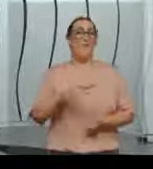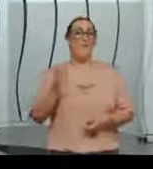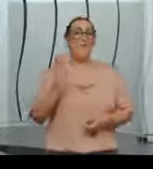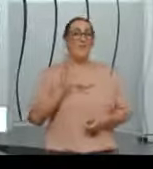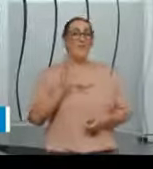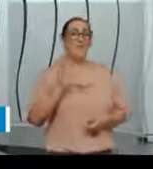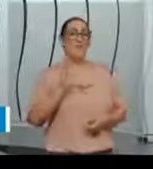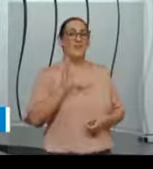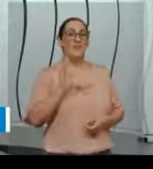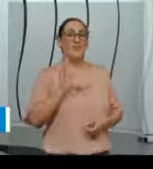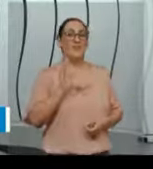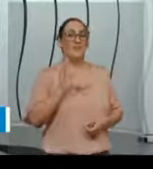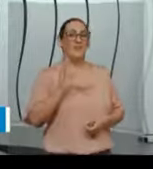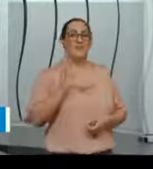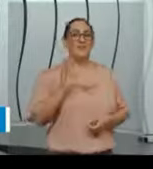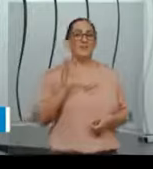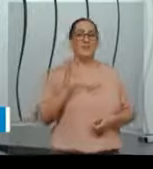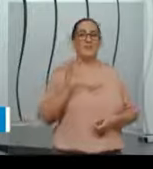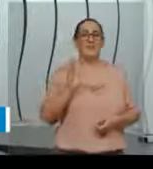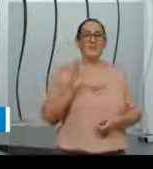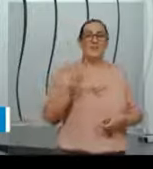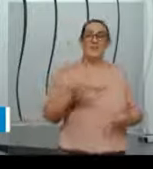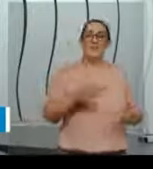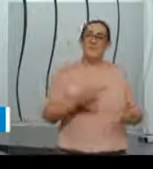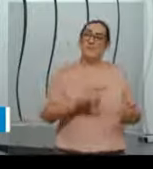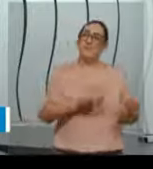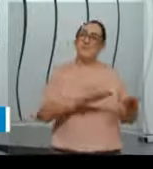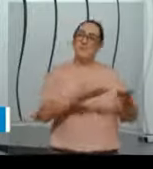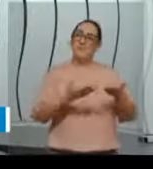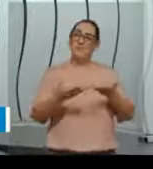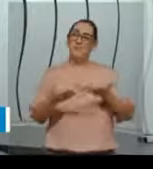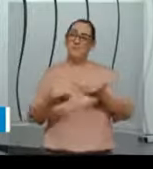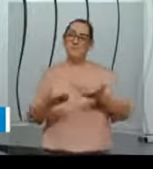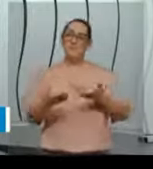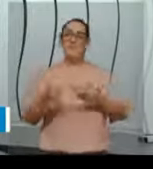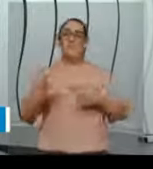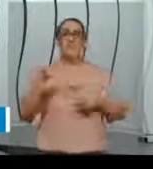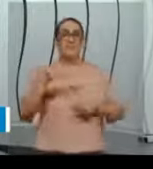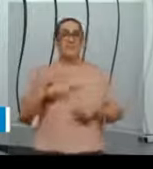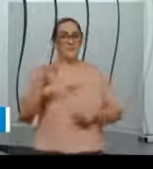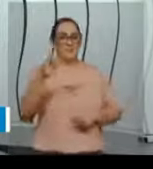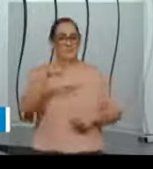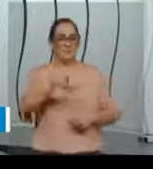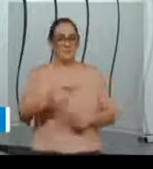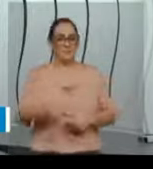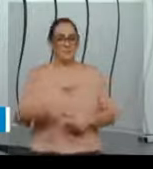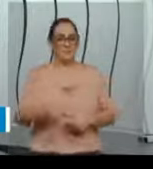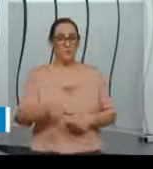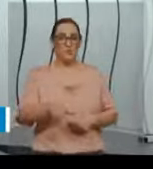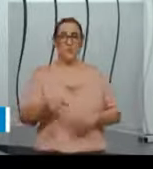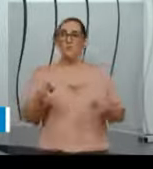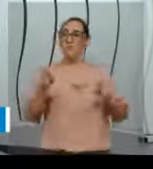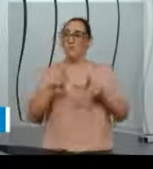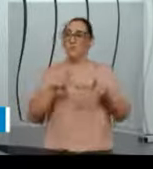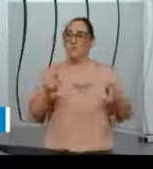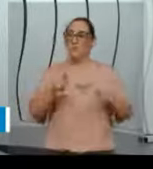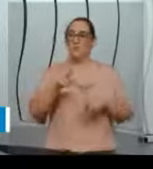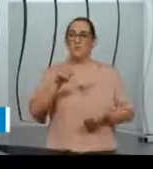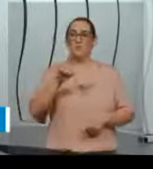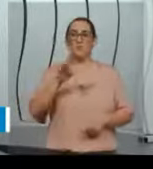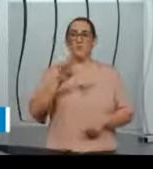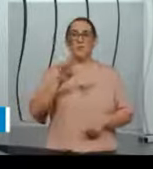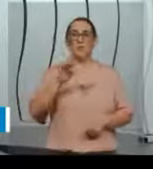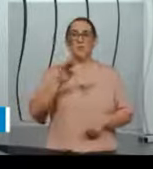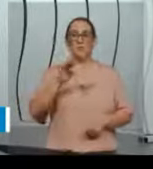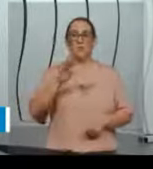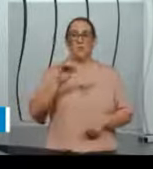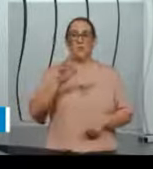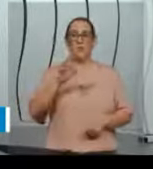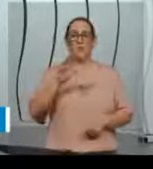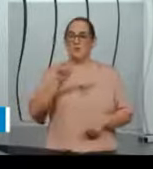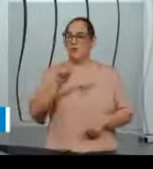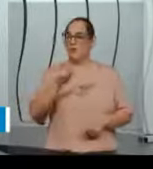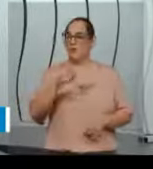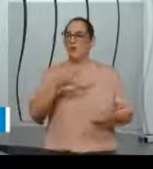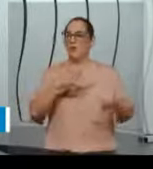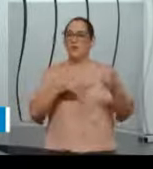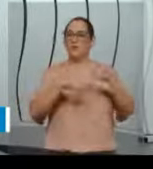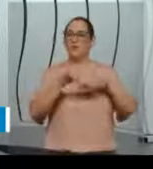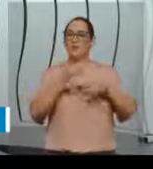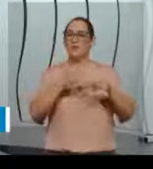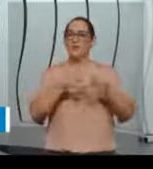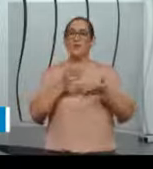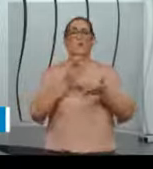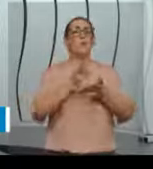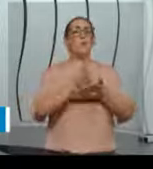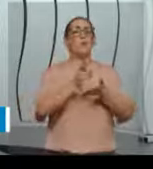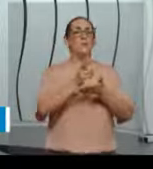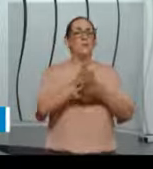alunos, olá alunas, sejam mais uma vez bem-vindos ao Se Liga na Educação. Eu sou a Débora, professora de Química, e hoje nós vamos dar